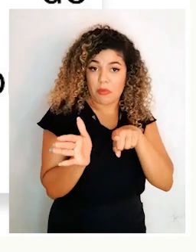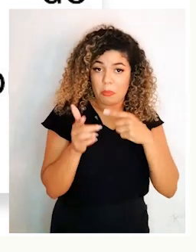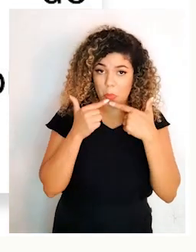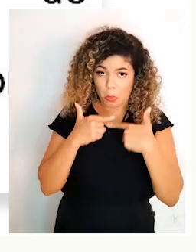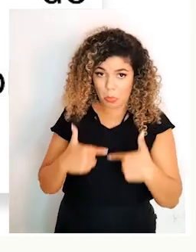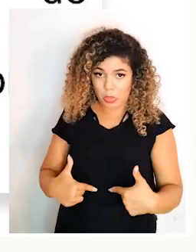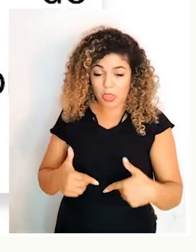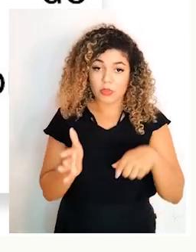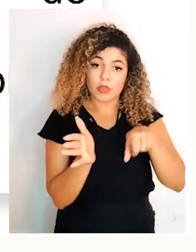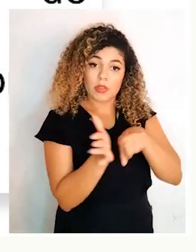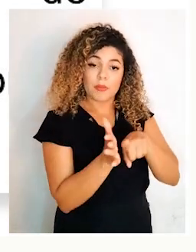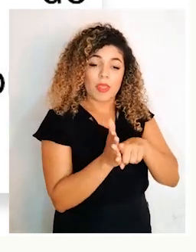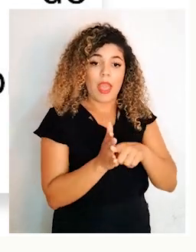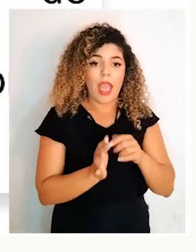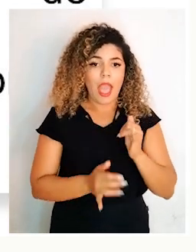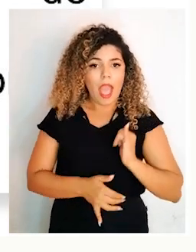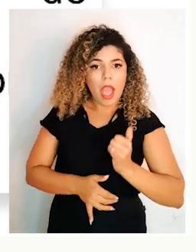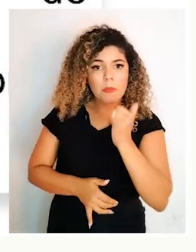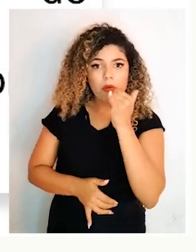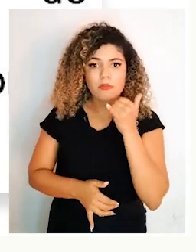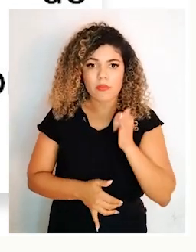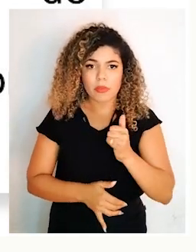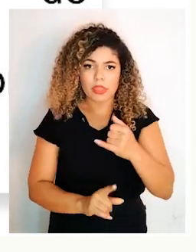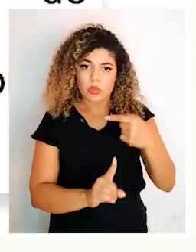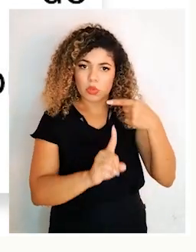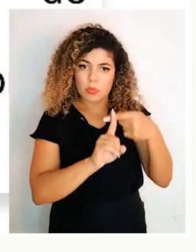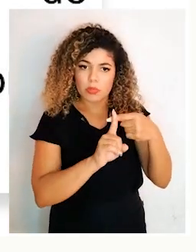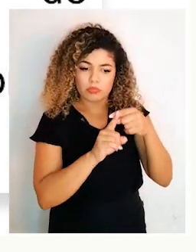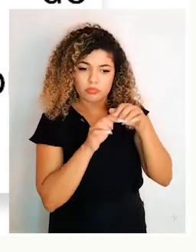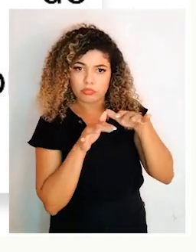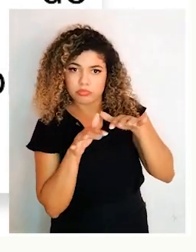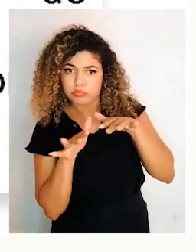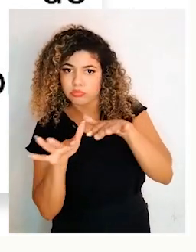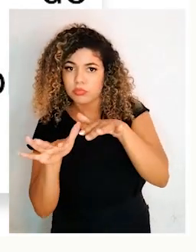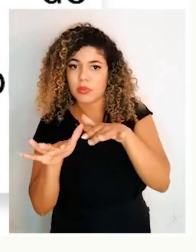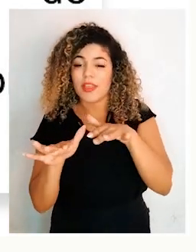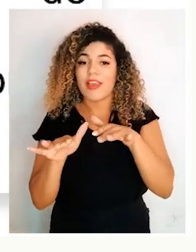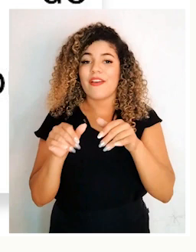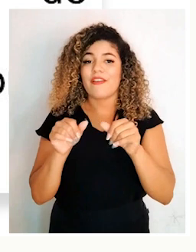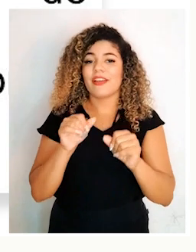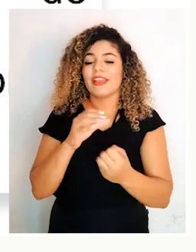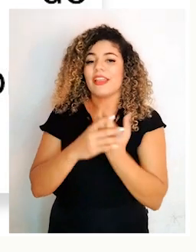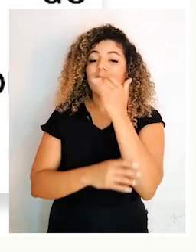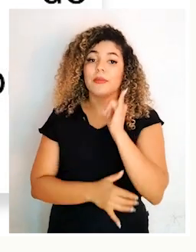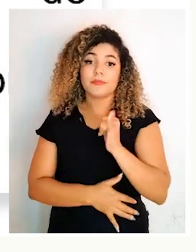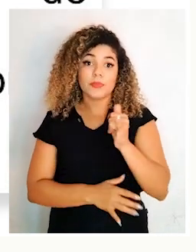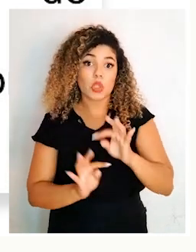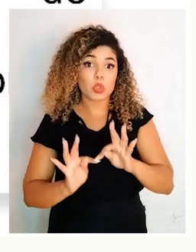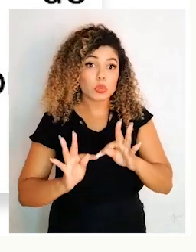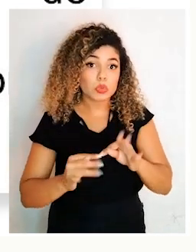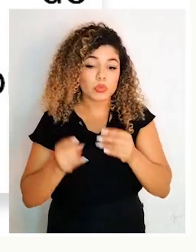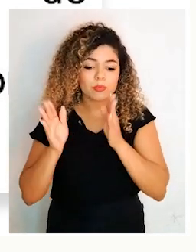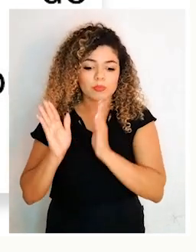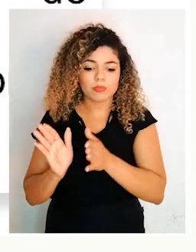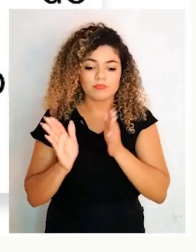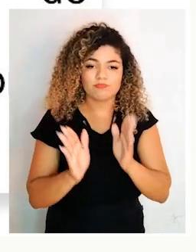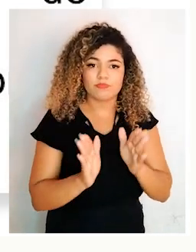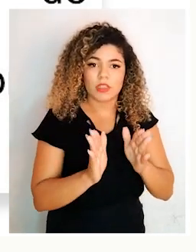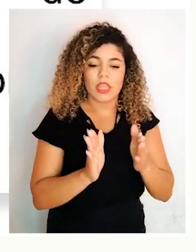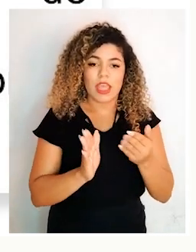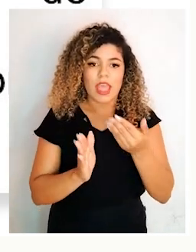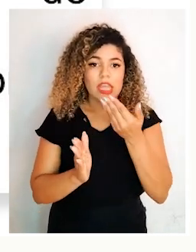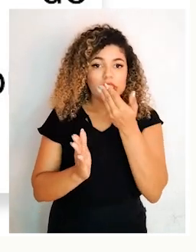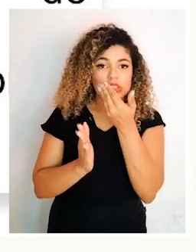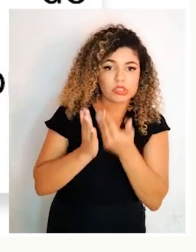movimentação da carga negativa, que são os elétrons, promove a eletrização. Todos os processos de eletrização consistem em retirar